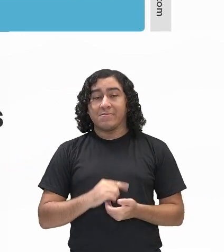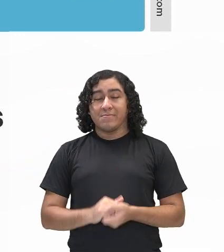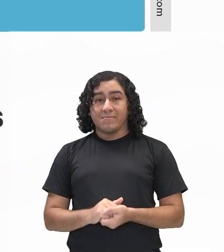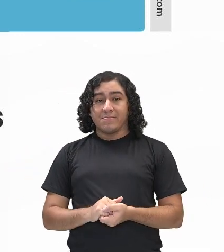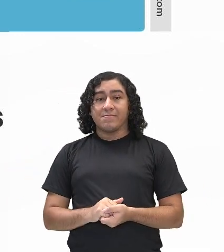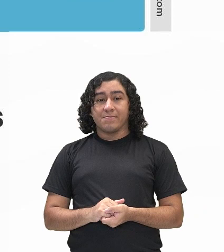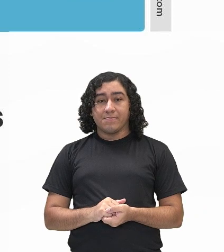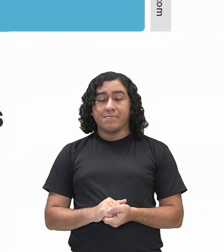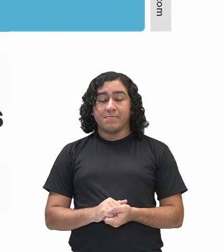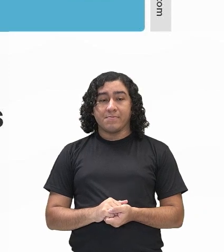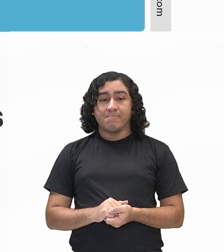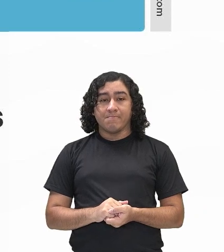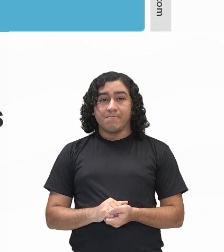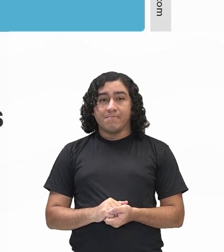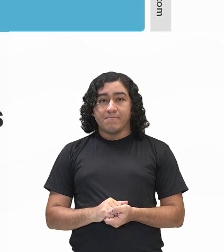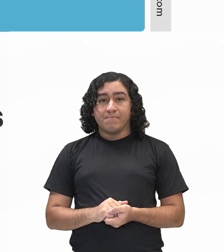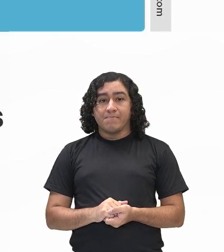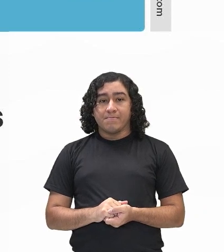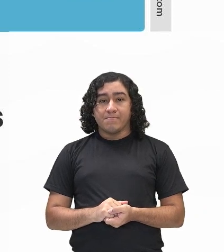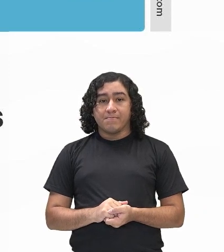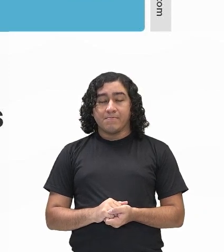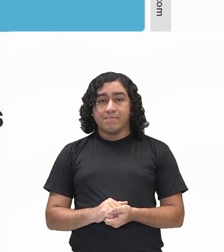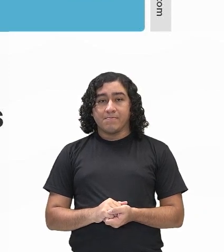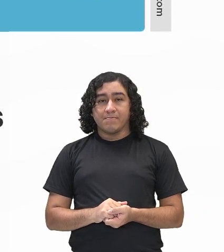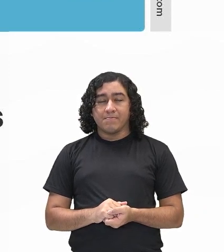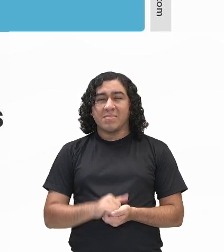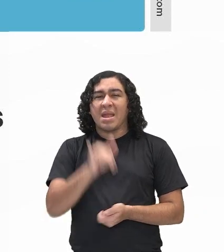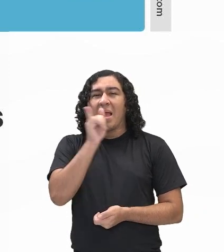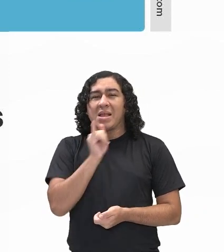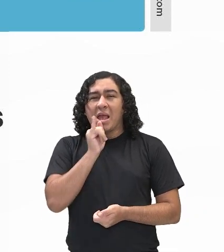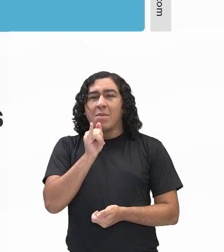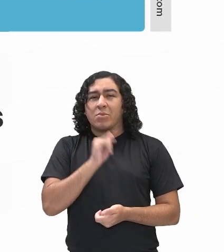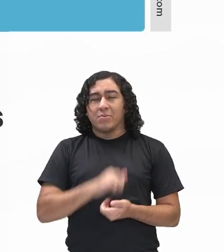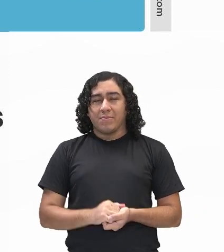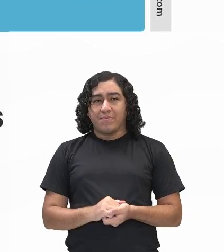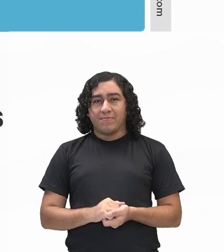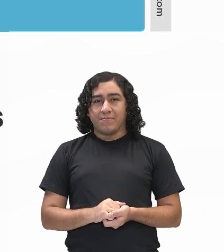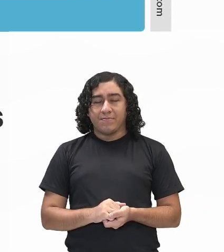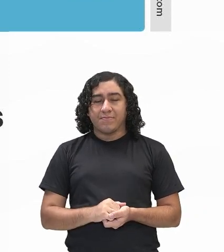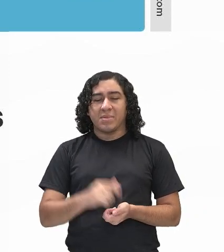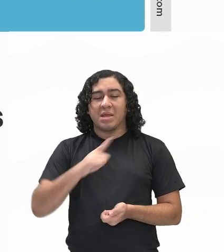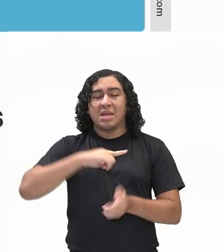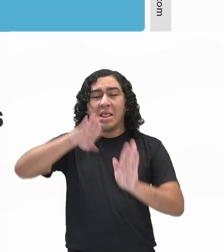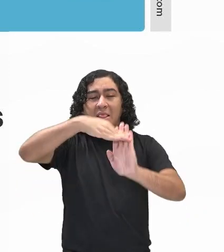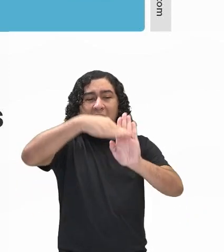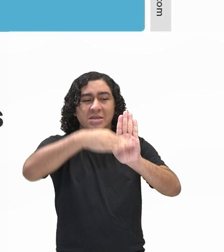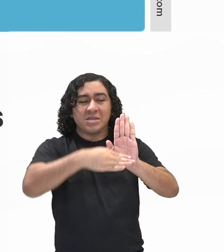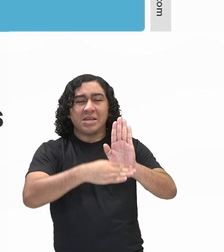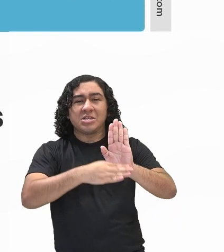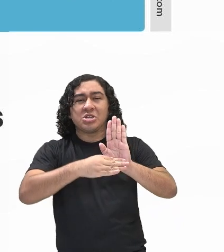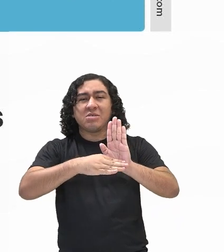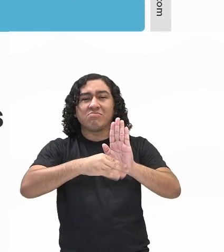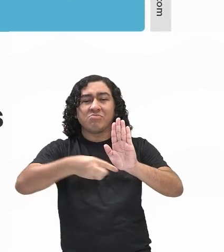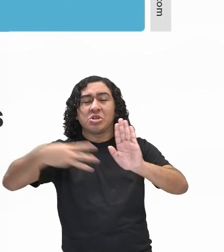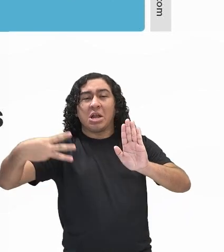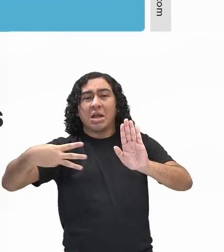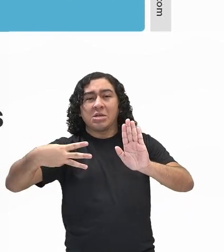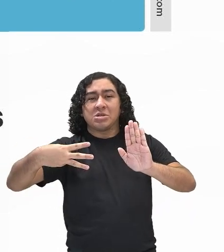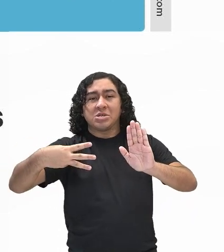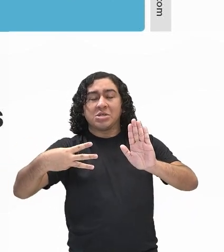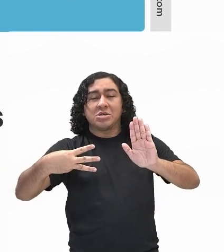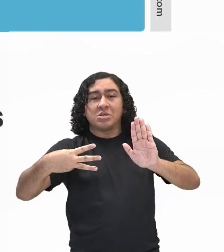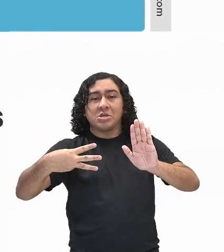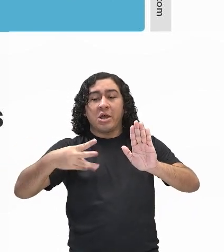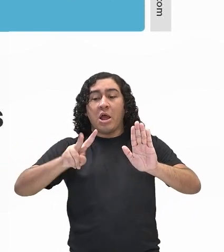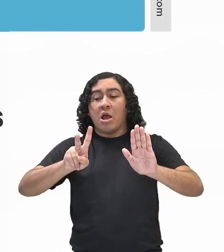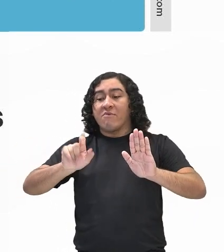Então aqui quando eu digo para você, faça uma lista de 5 valores. Não, 3 valores para você. Qual é o mais importante